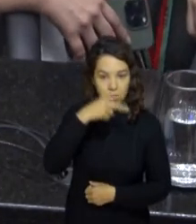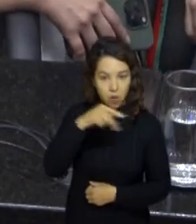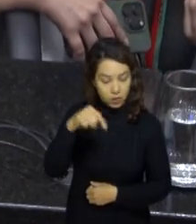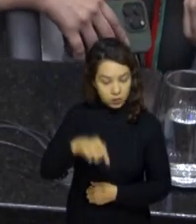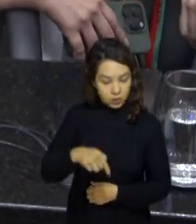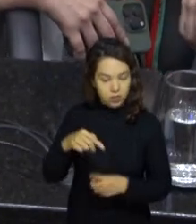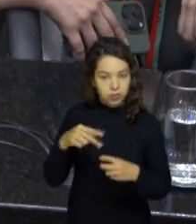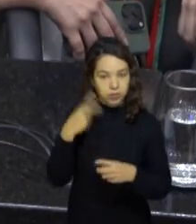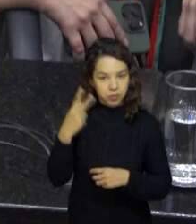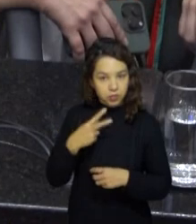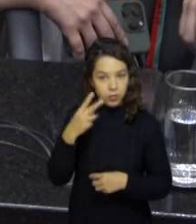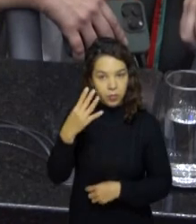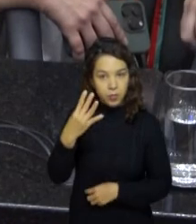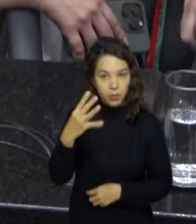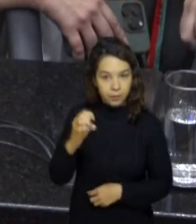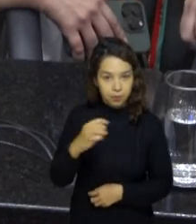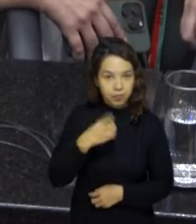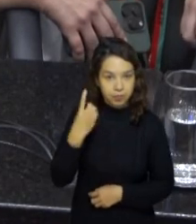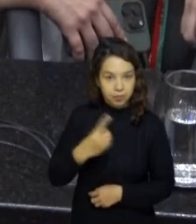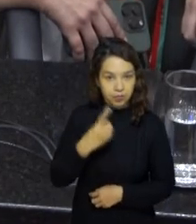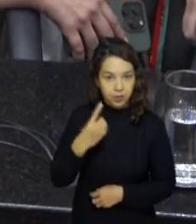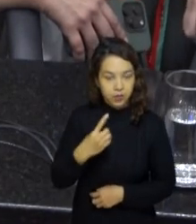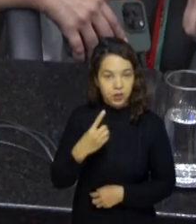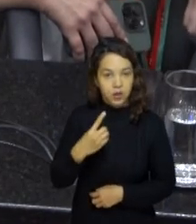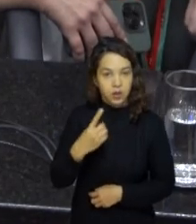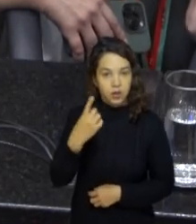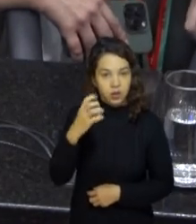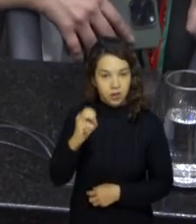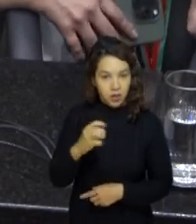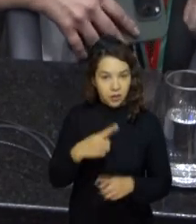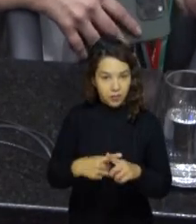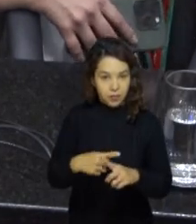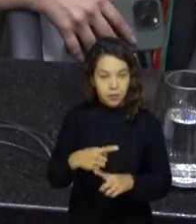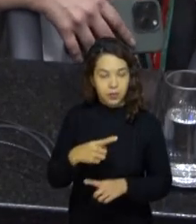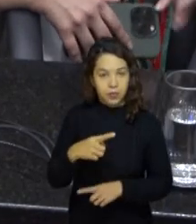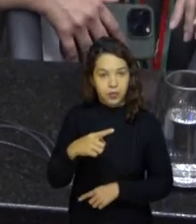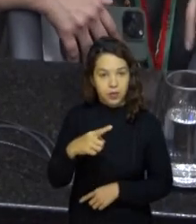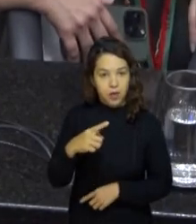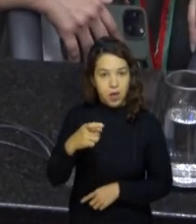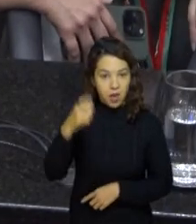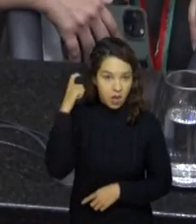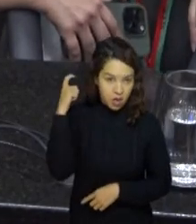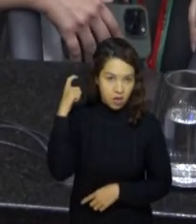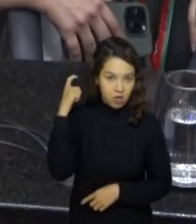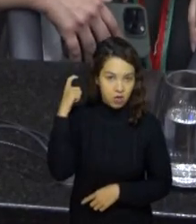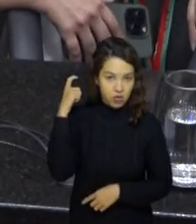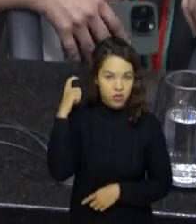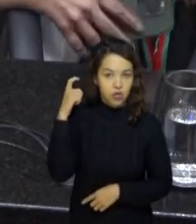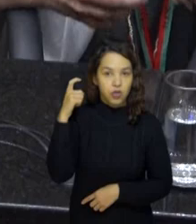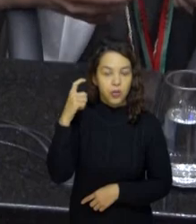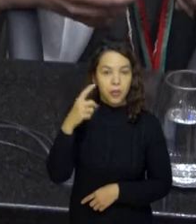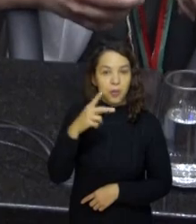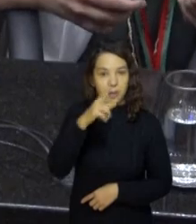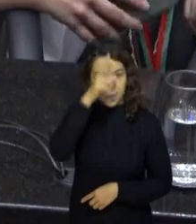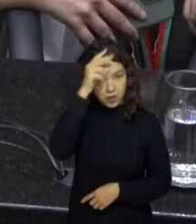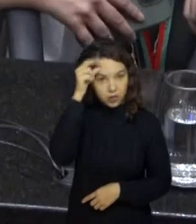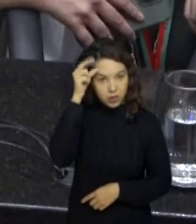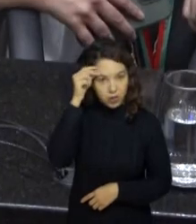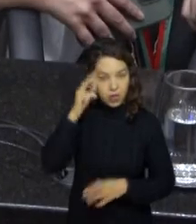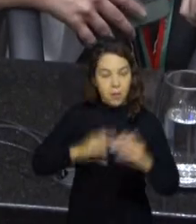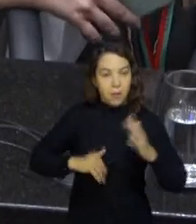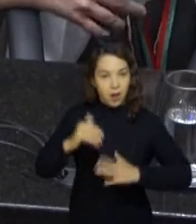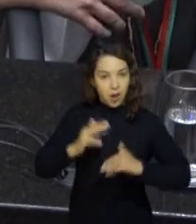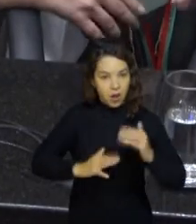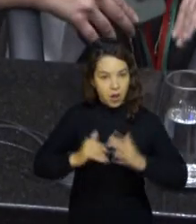deputados, Marcelo, 10 ex-prefeitos. As boas práticas apresentadas